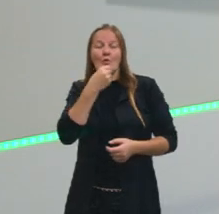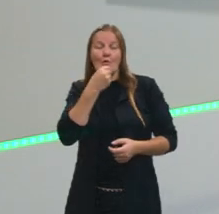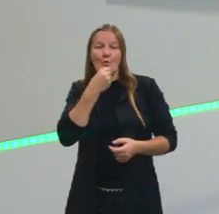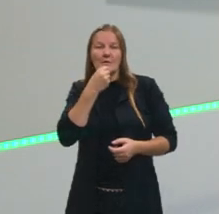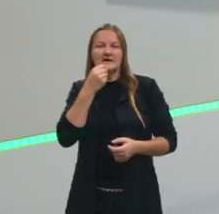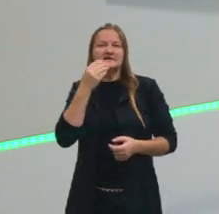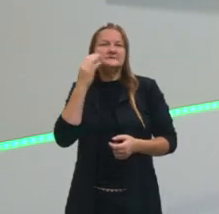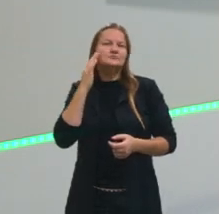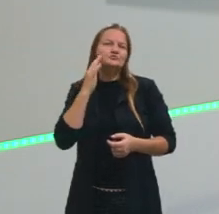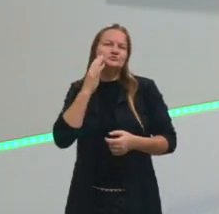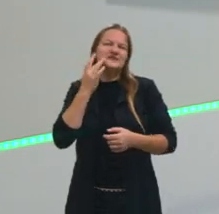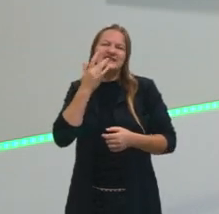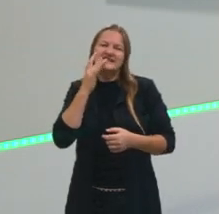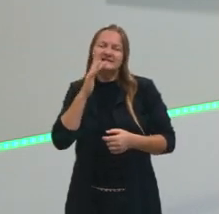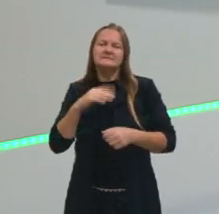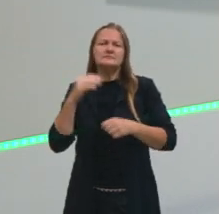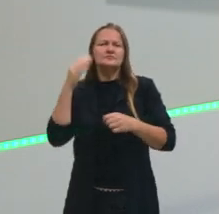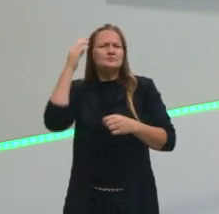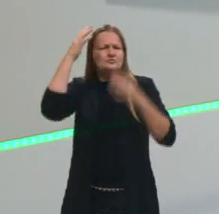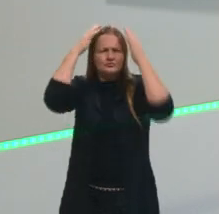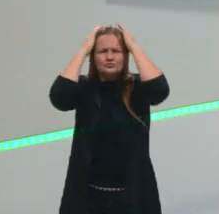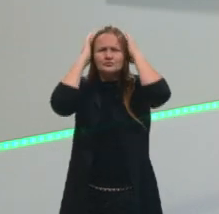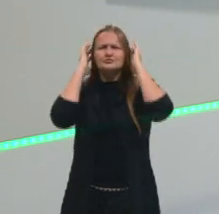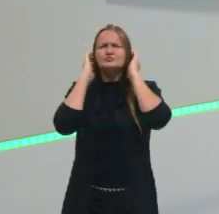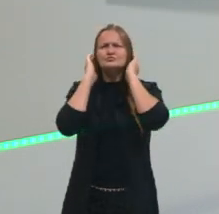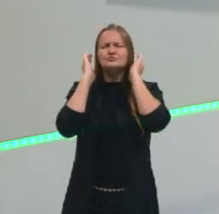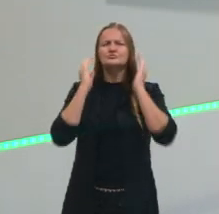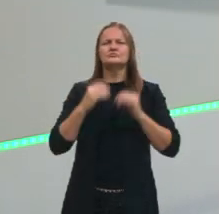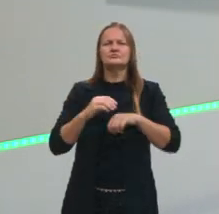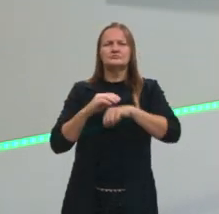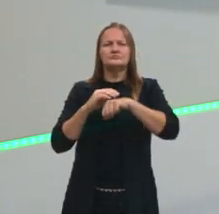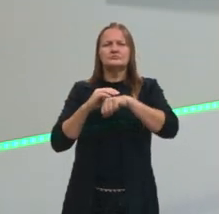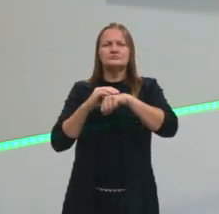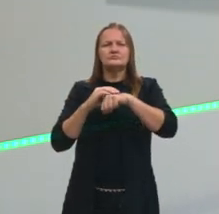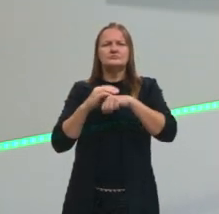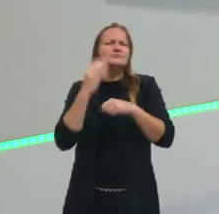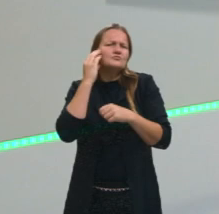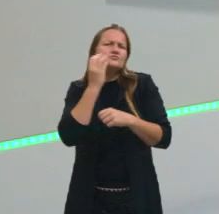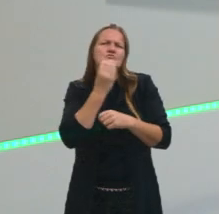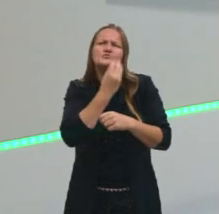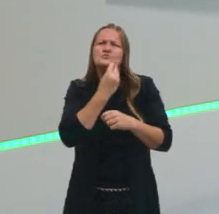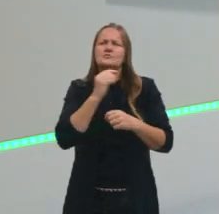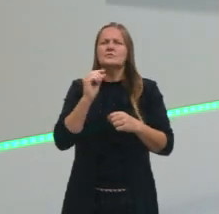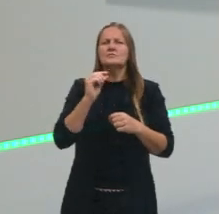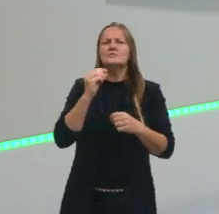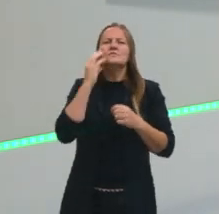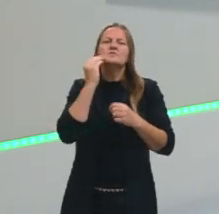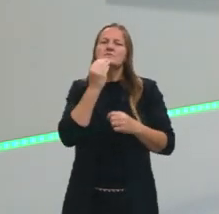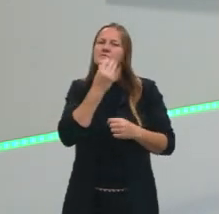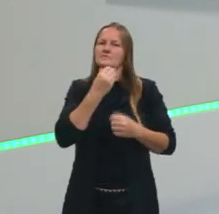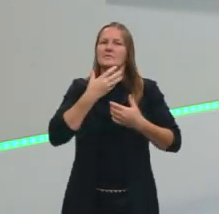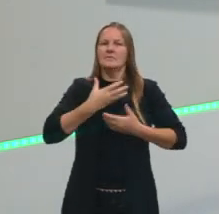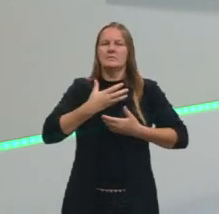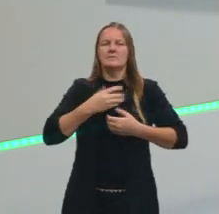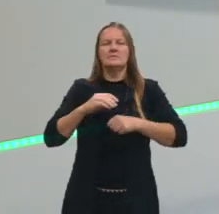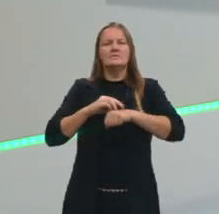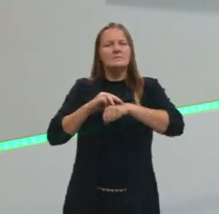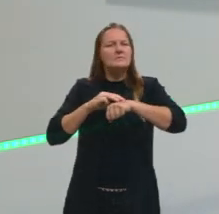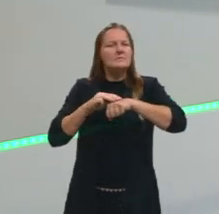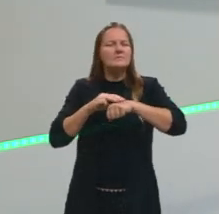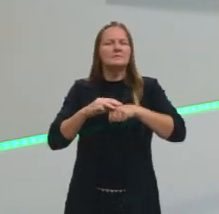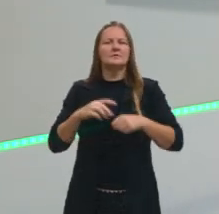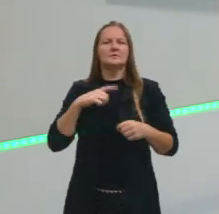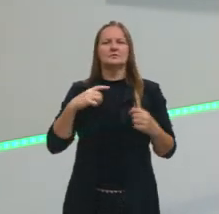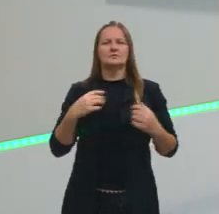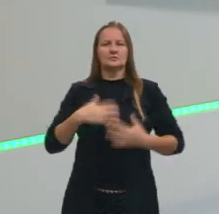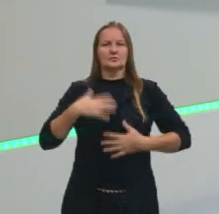branco tenho cabelo castanho curto ou cacheado usa o barba comprida também Castanha